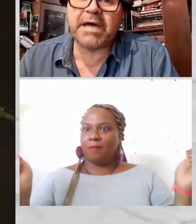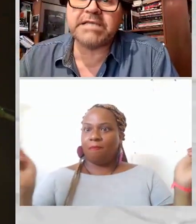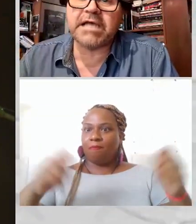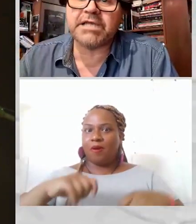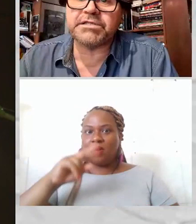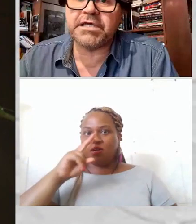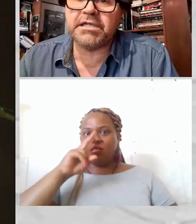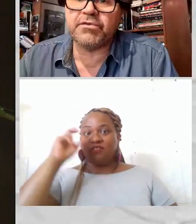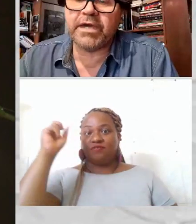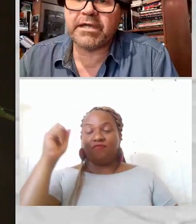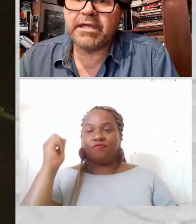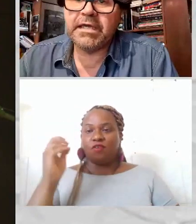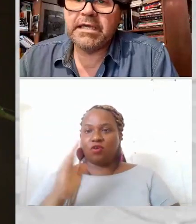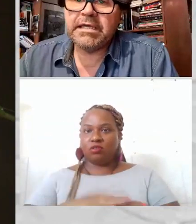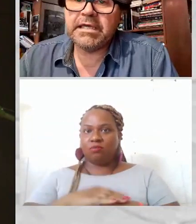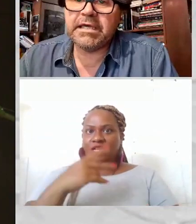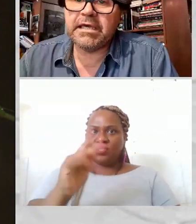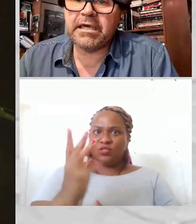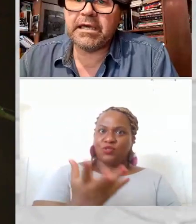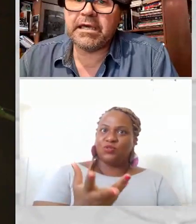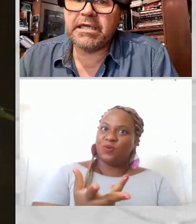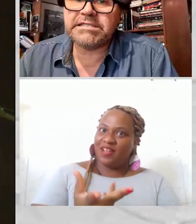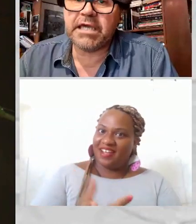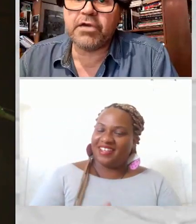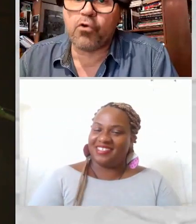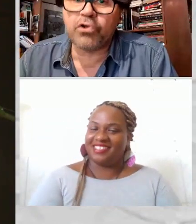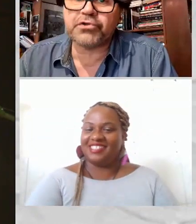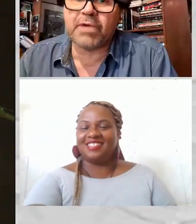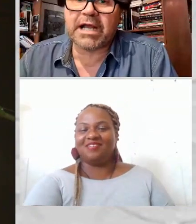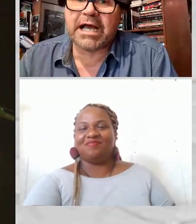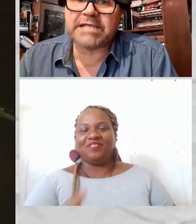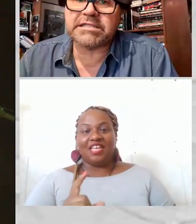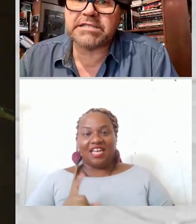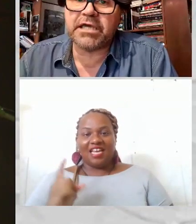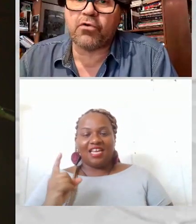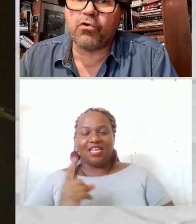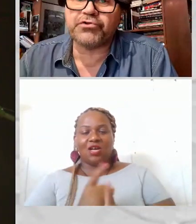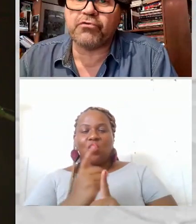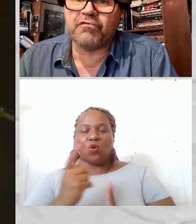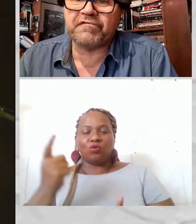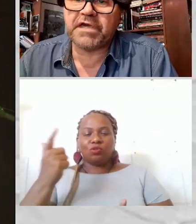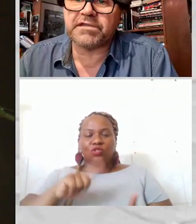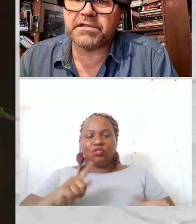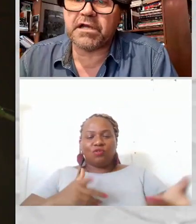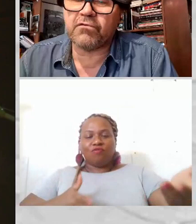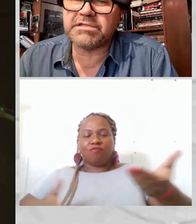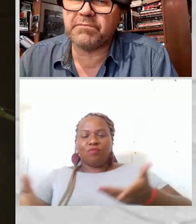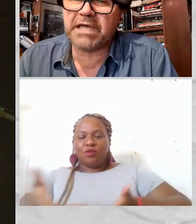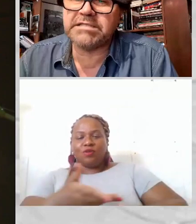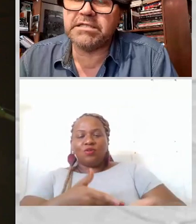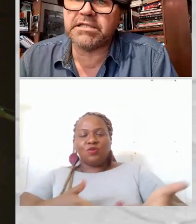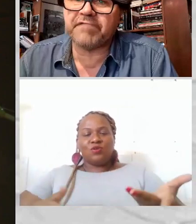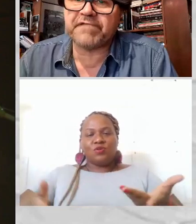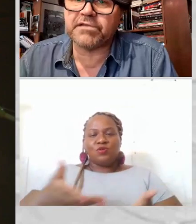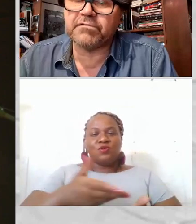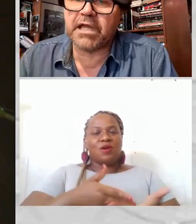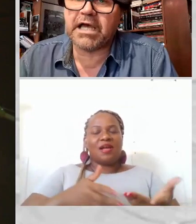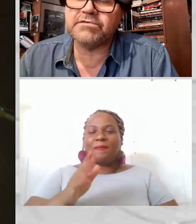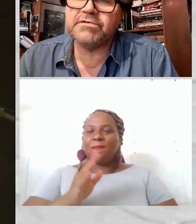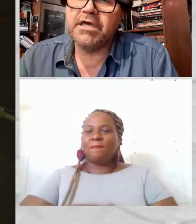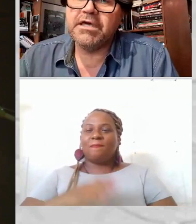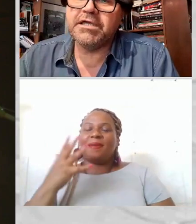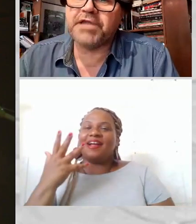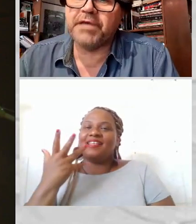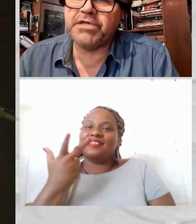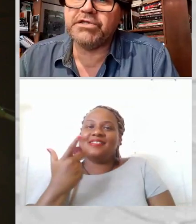ainda mais a arte dele, não é? É? Esse reencontro com a casa, esse reencontro com o ventre, a coisa mais linda a fala do